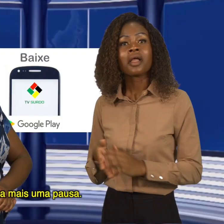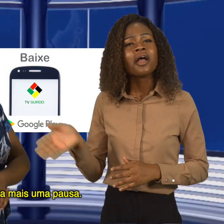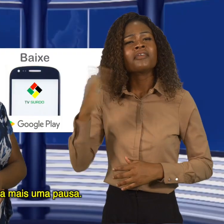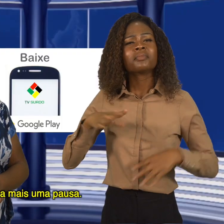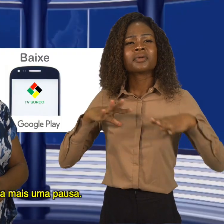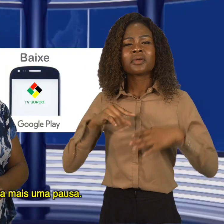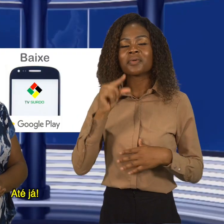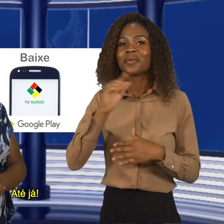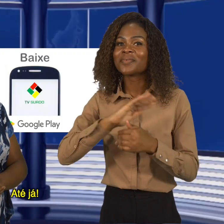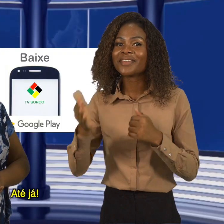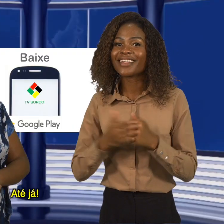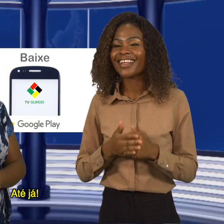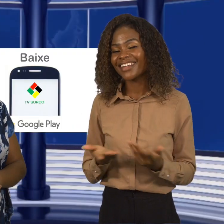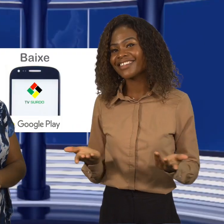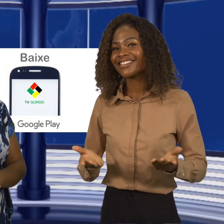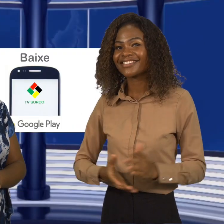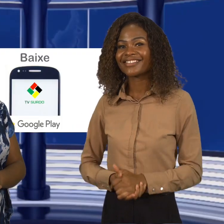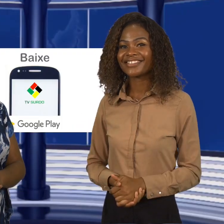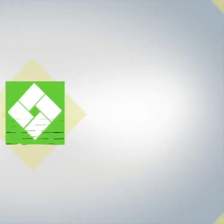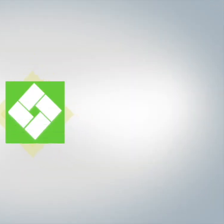Vamos a mais uma pausa. Até já!